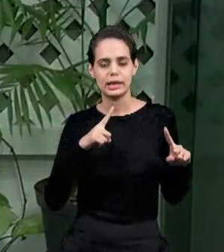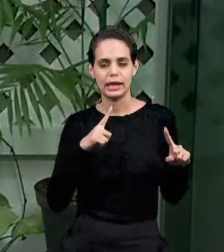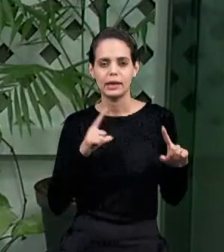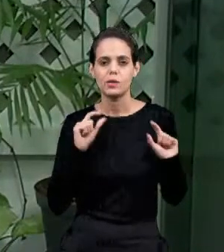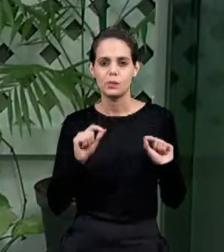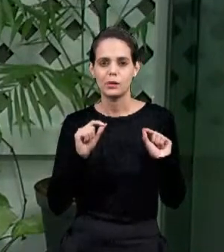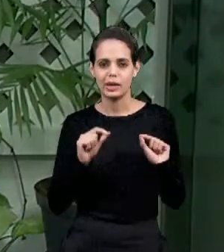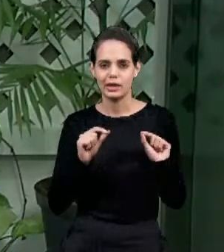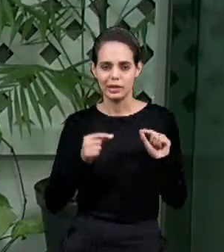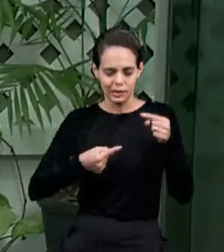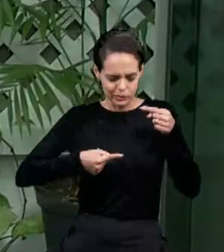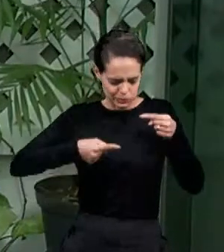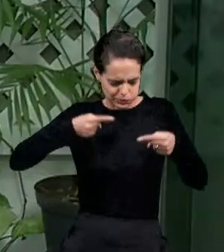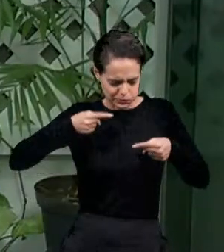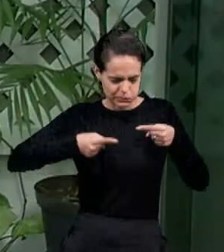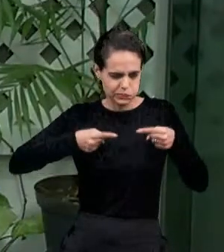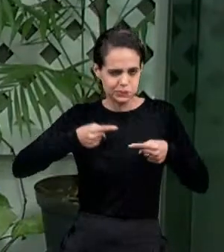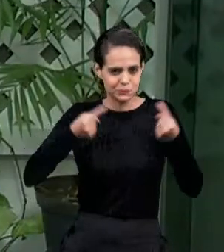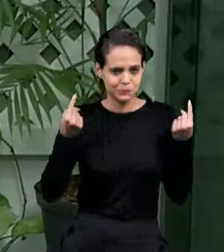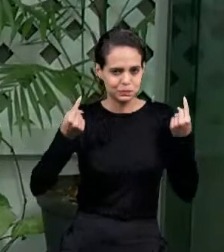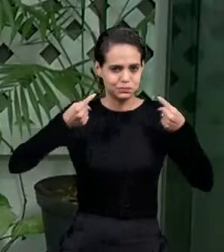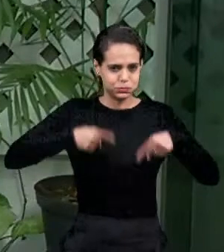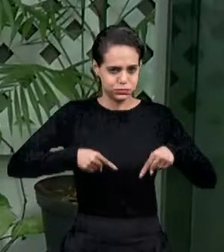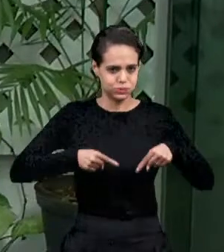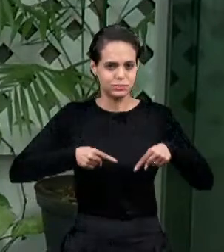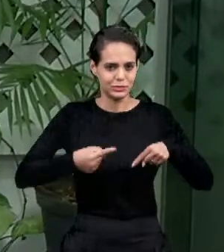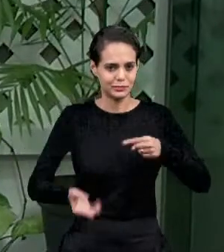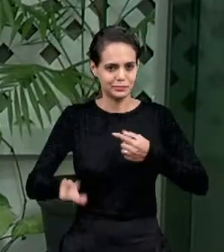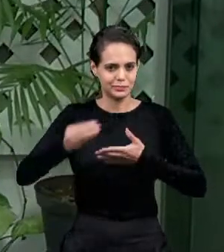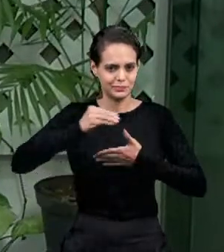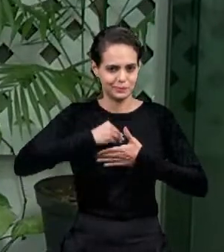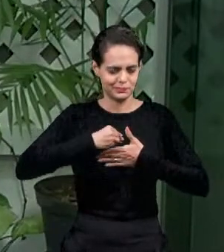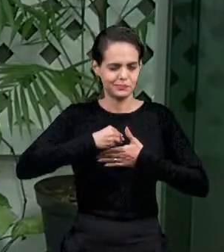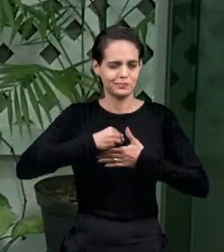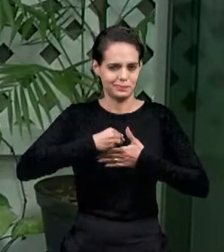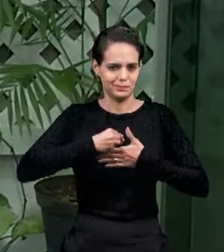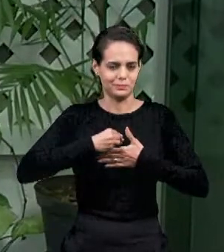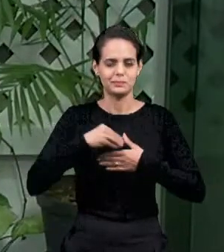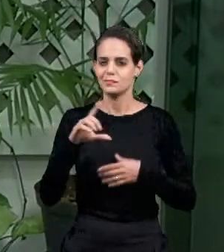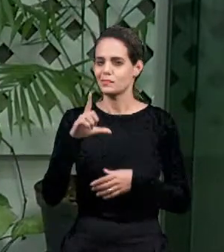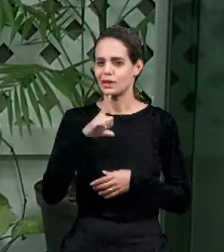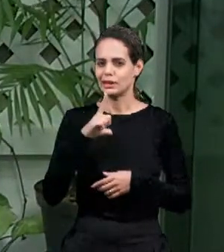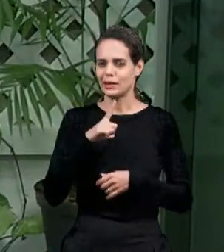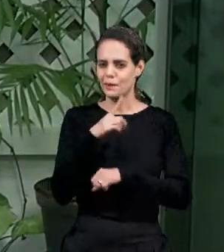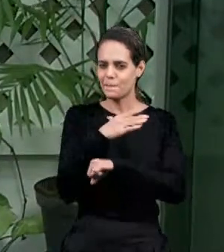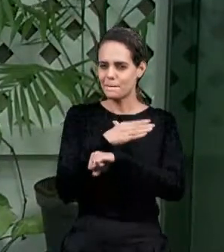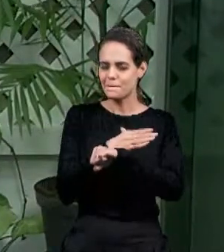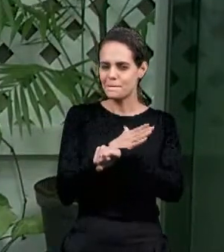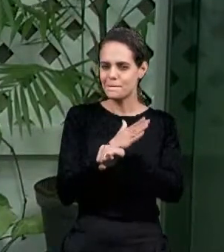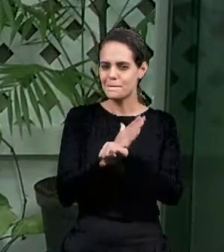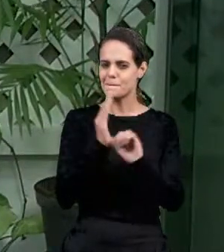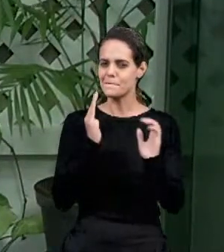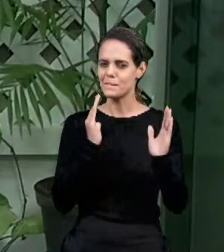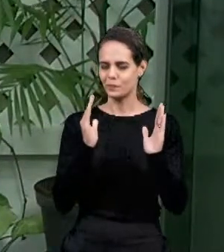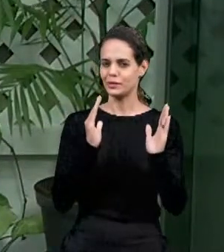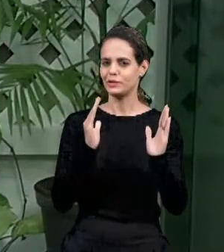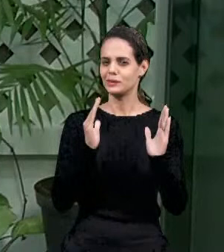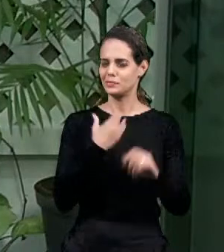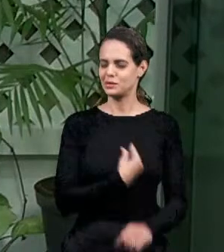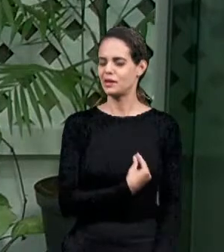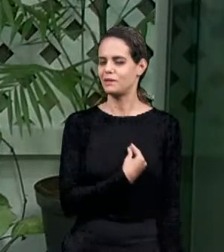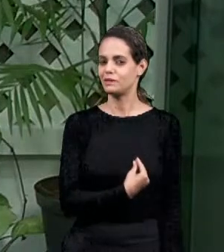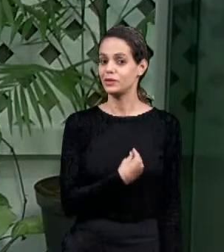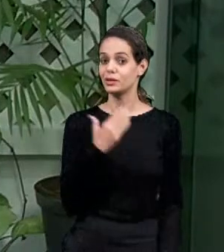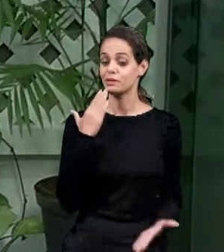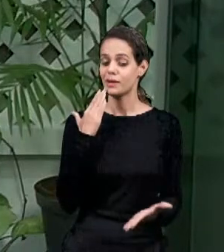confronto, ele tem um ponto onde ele vai parar, onde tudo vai cessar, e